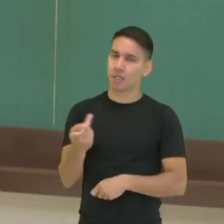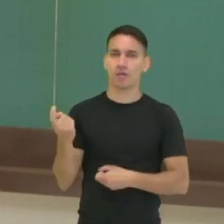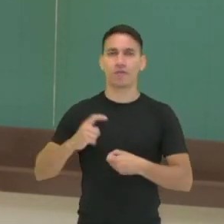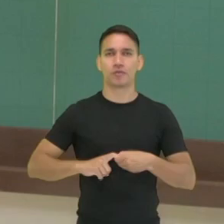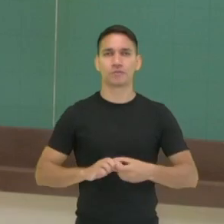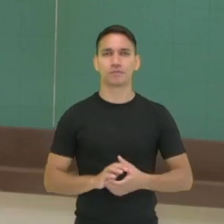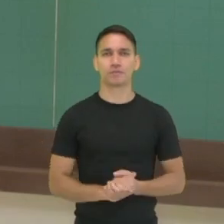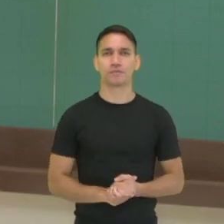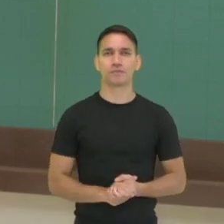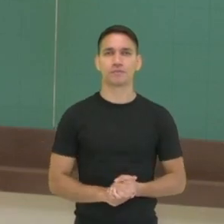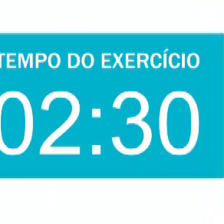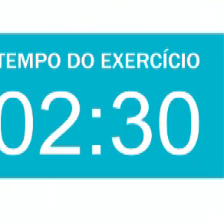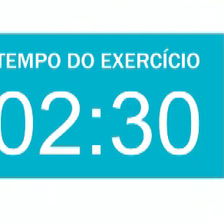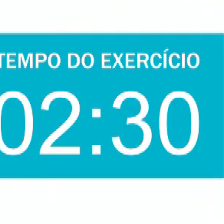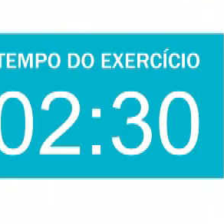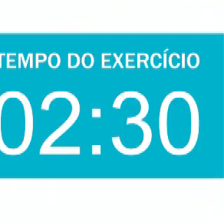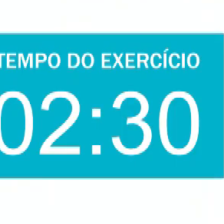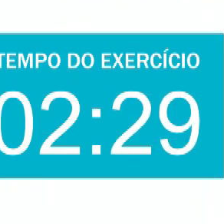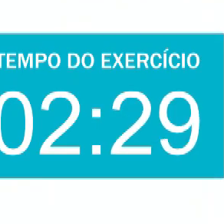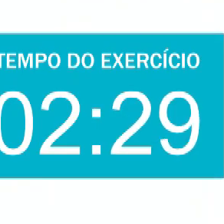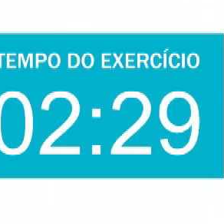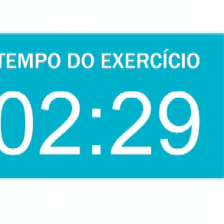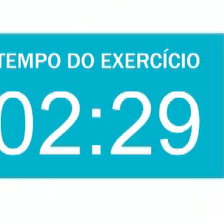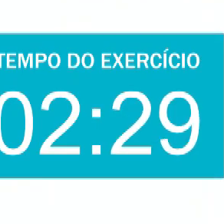eu já retorno.